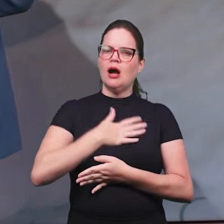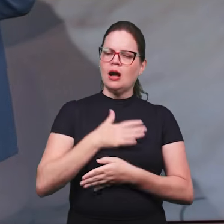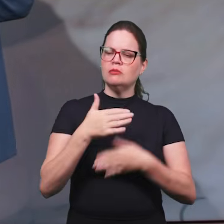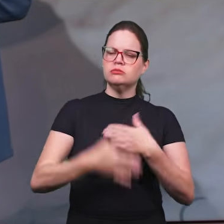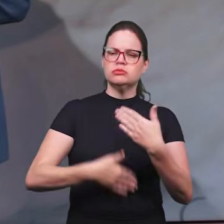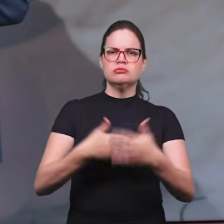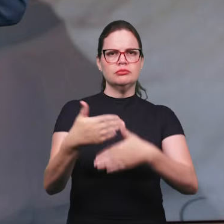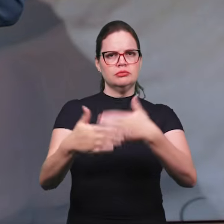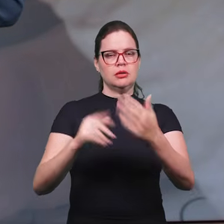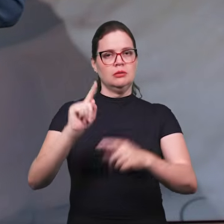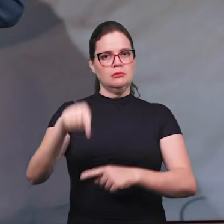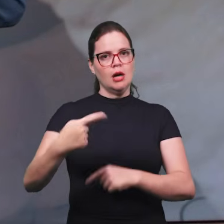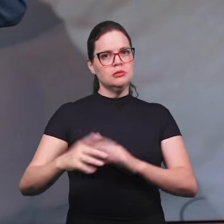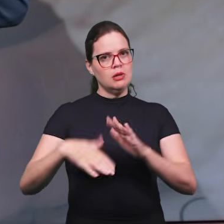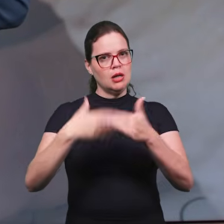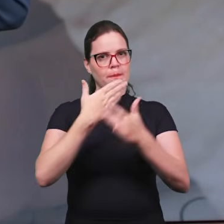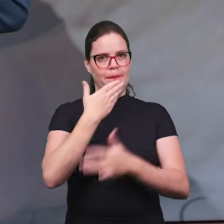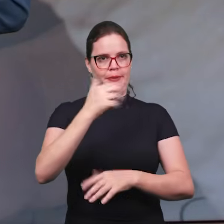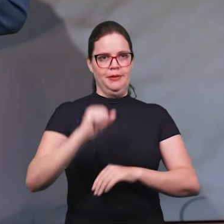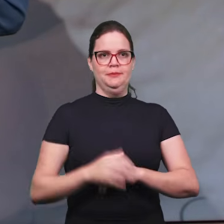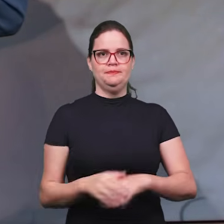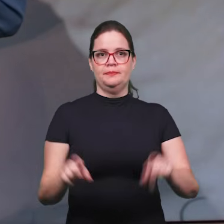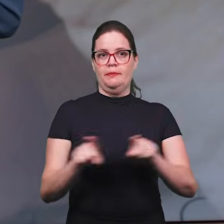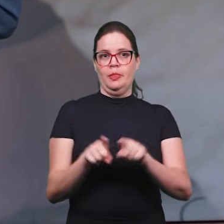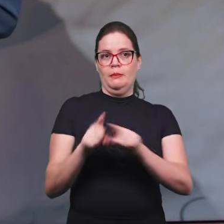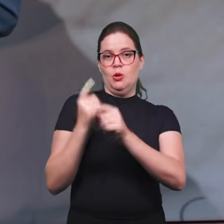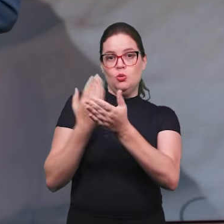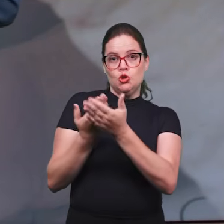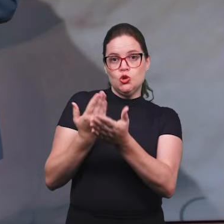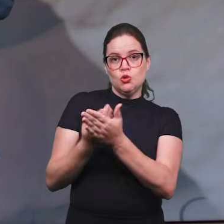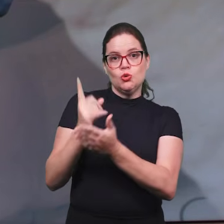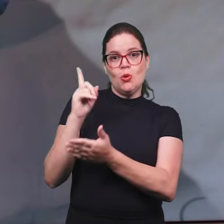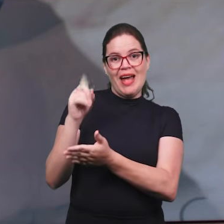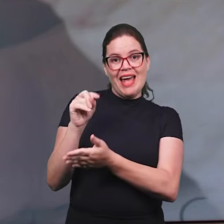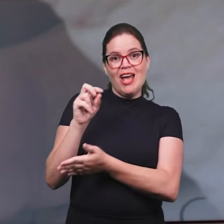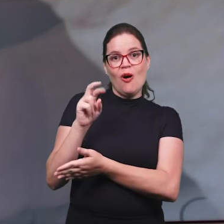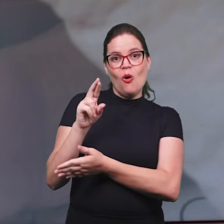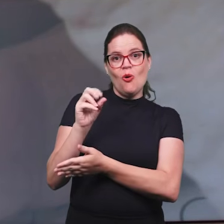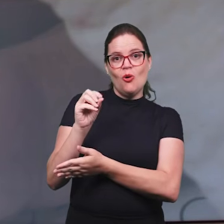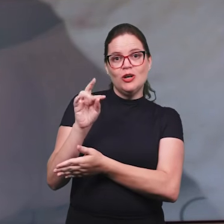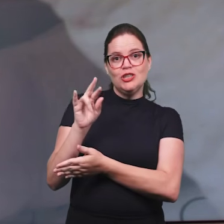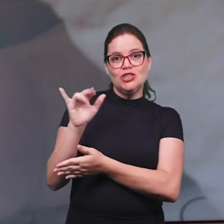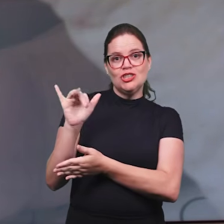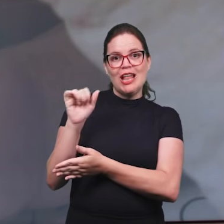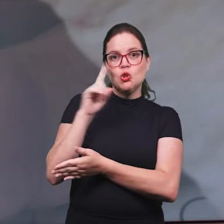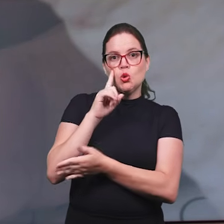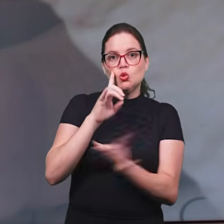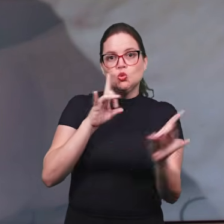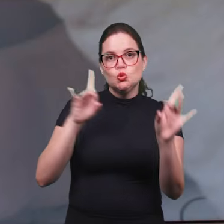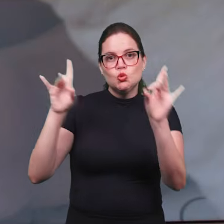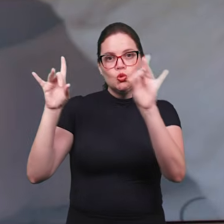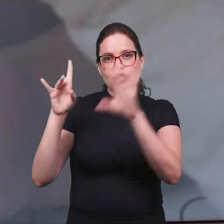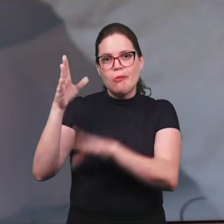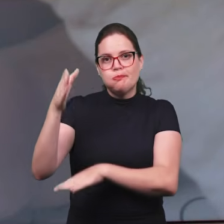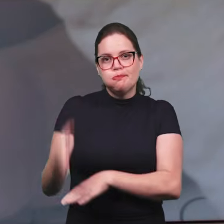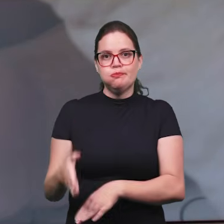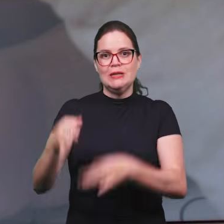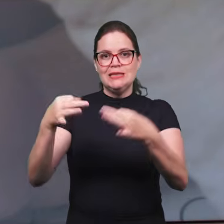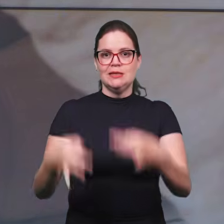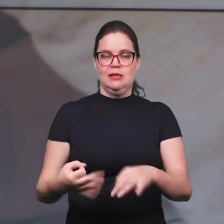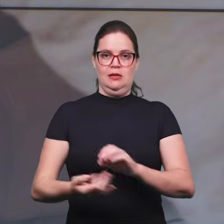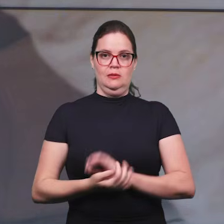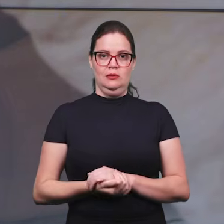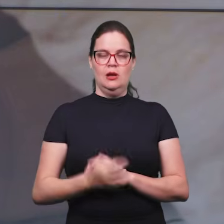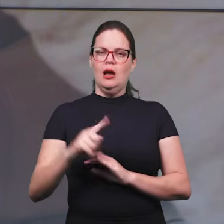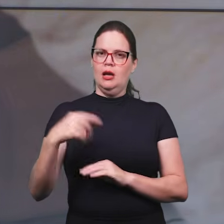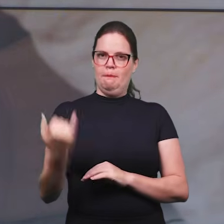novamente. Outro ponto, transformar estudo em rotina. Isso aqui é muito importante a gente entender.